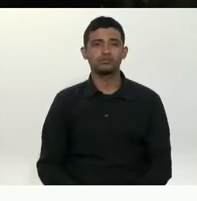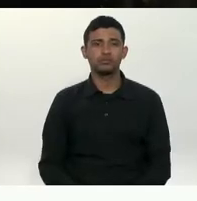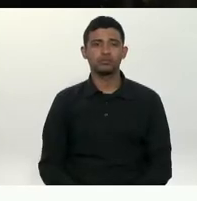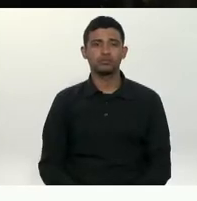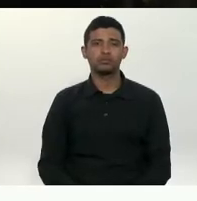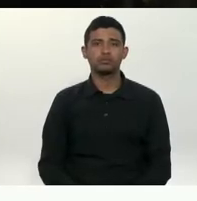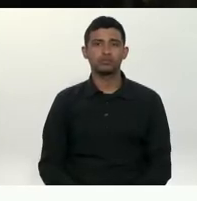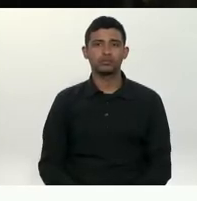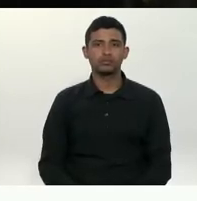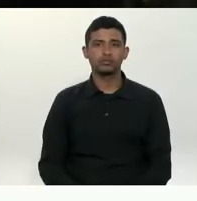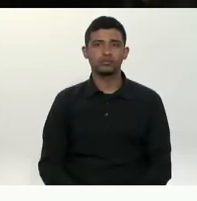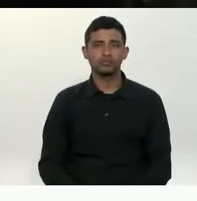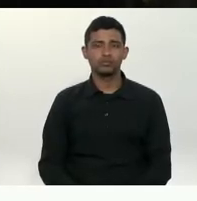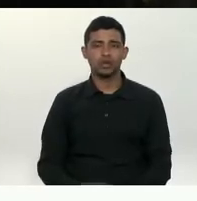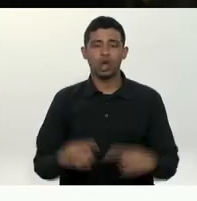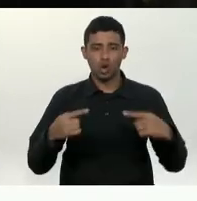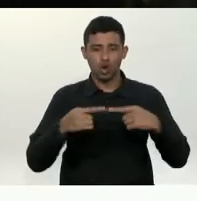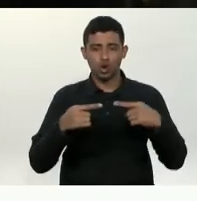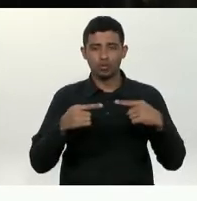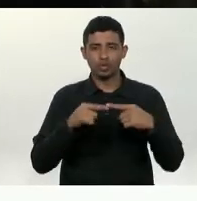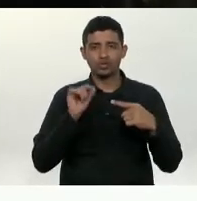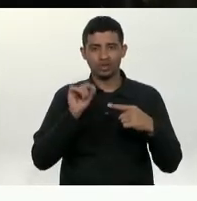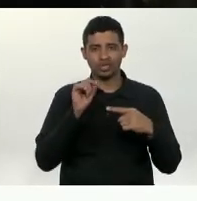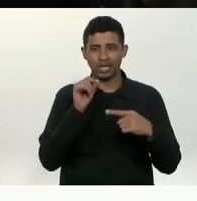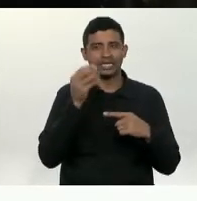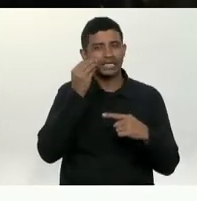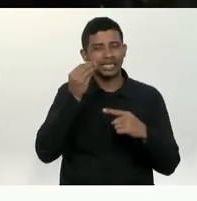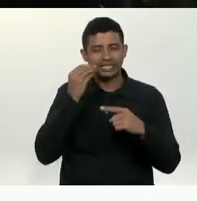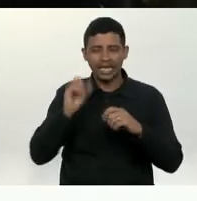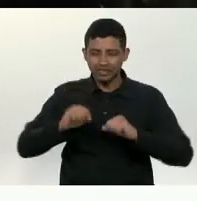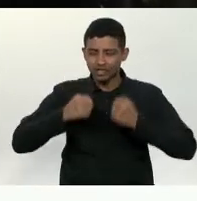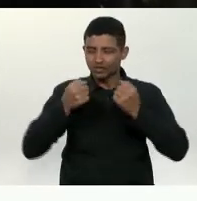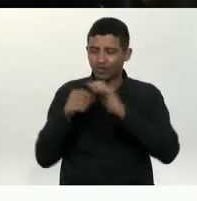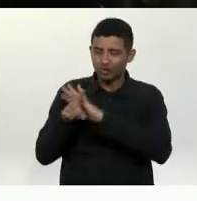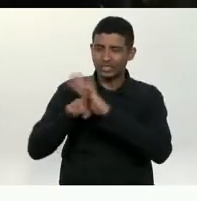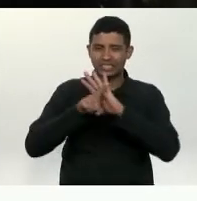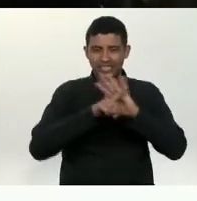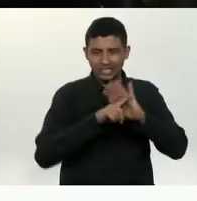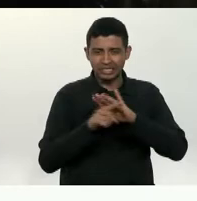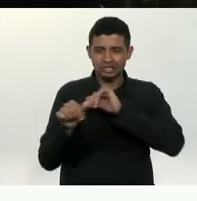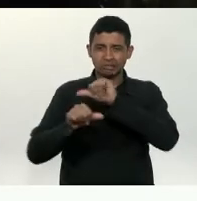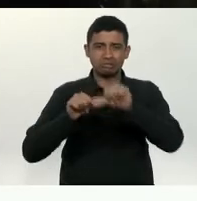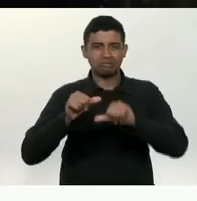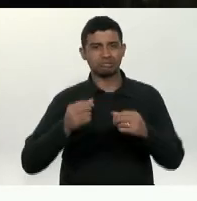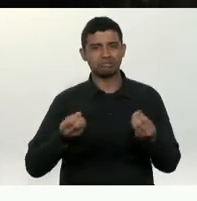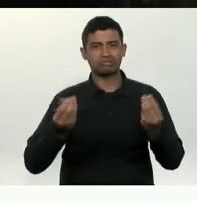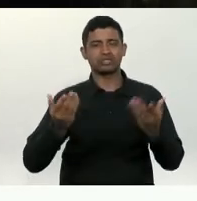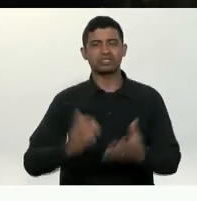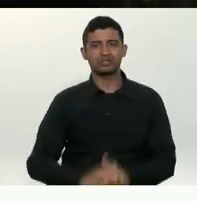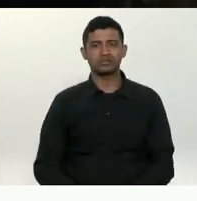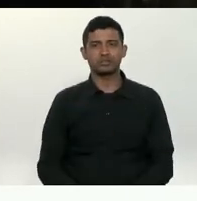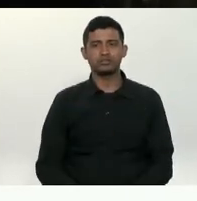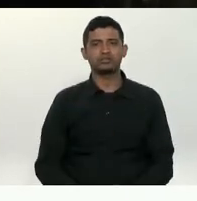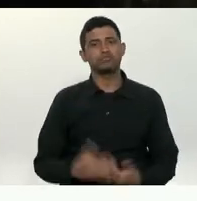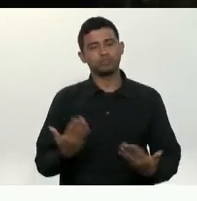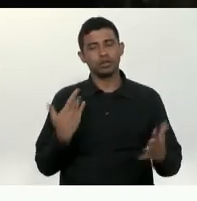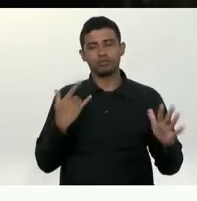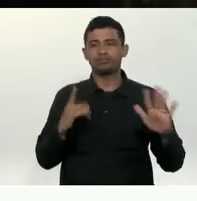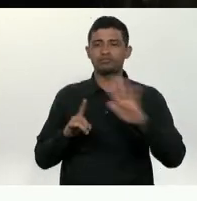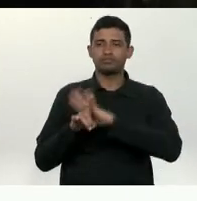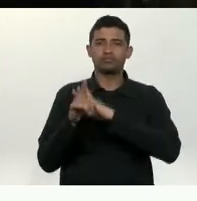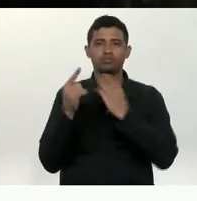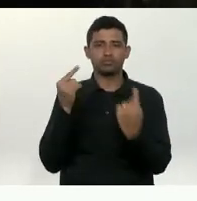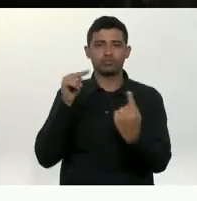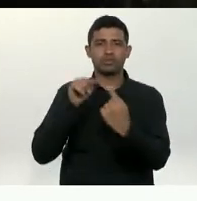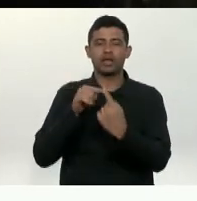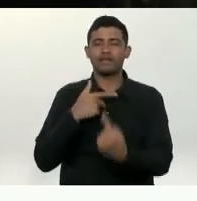Que foi para dentro do regime de recuperação fiscal. E, na verdade, não, a gente não, não, não, não... Então, a pergunta objetiva em relação a